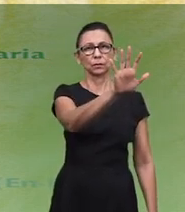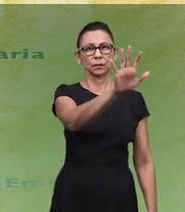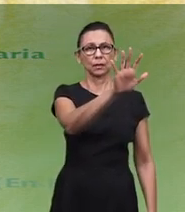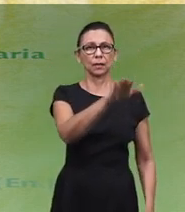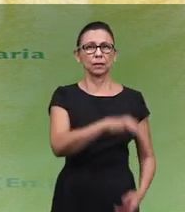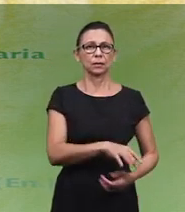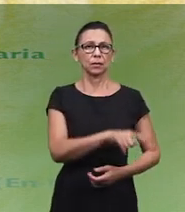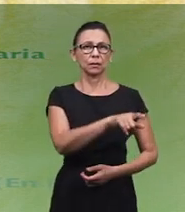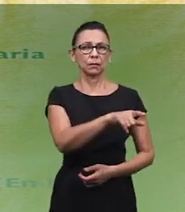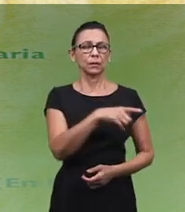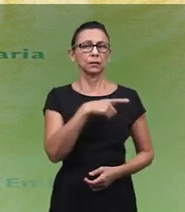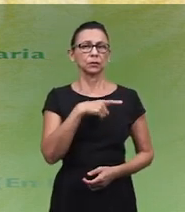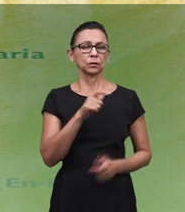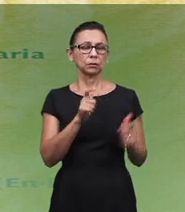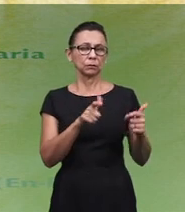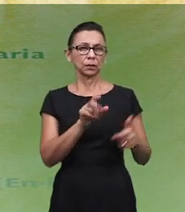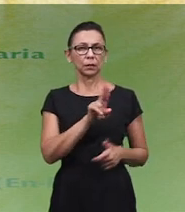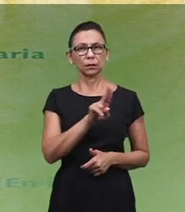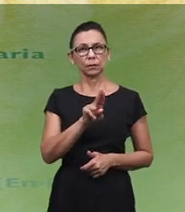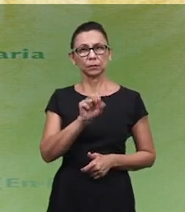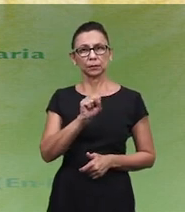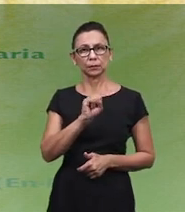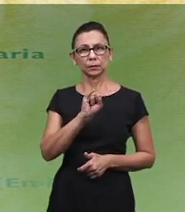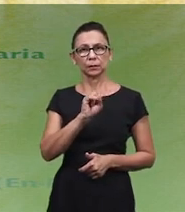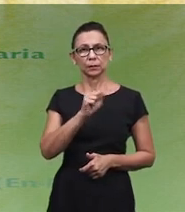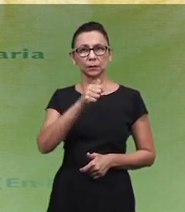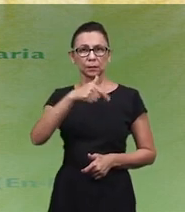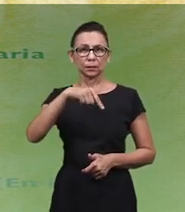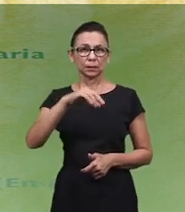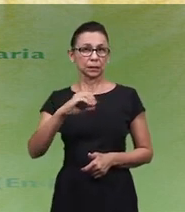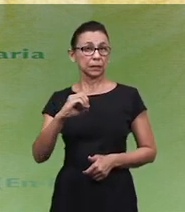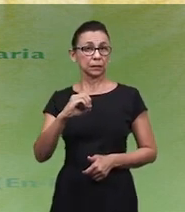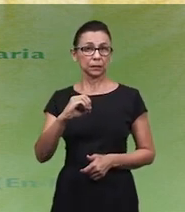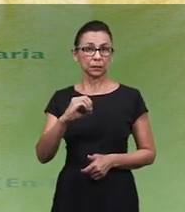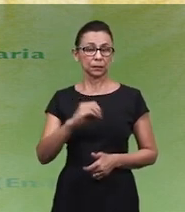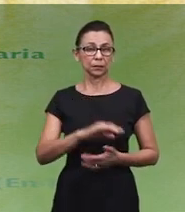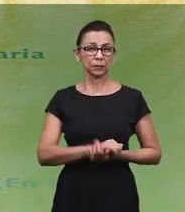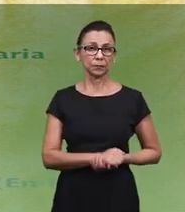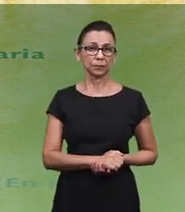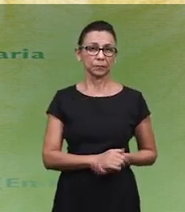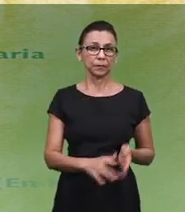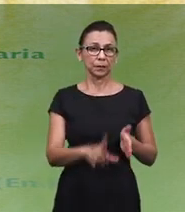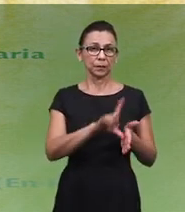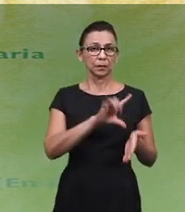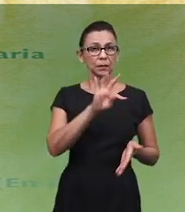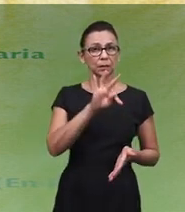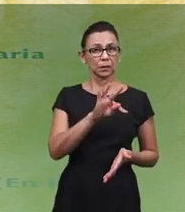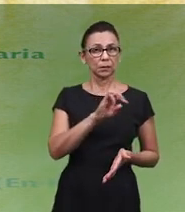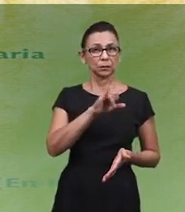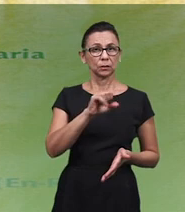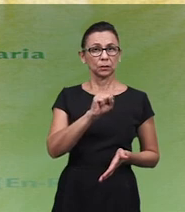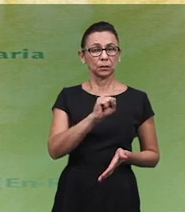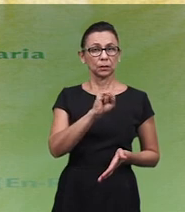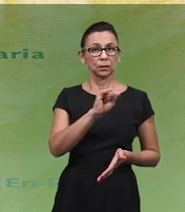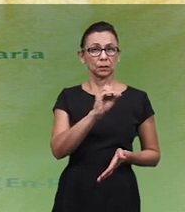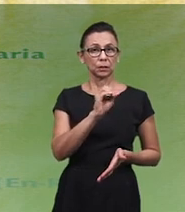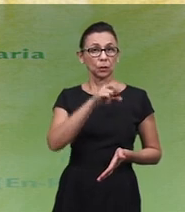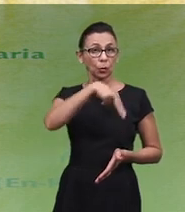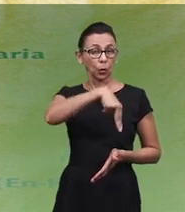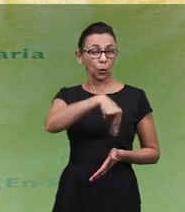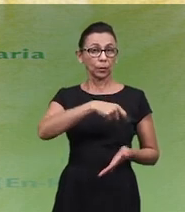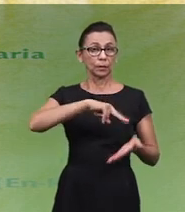parte habitada chamada Sião, que em hebraico é Tizion, que significa